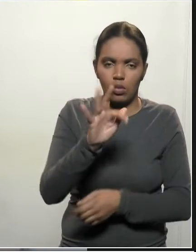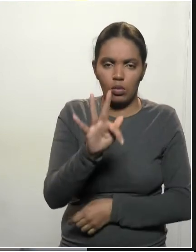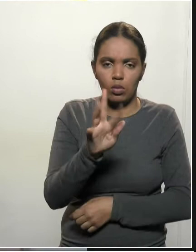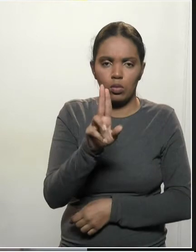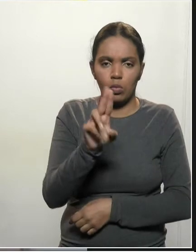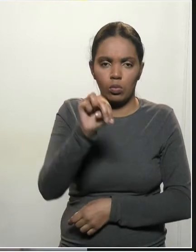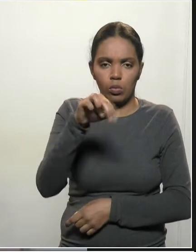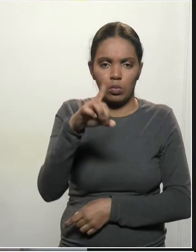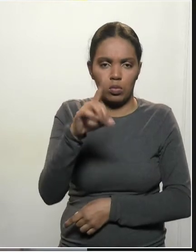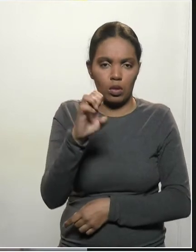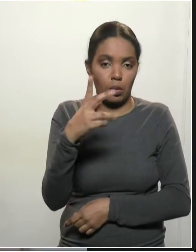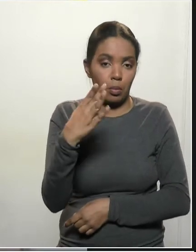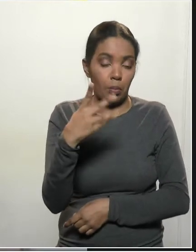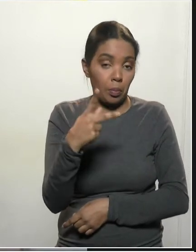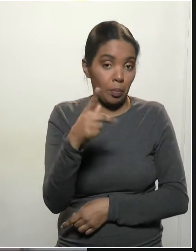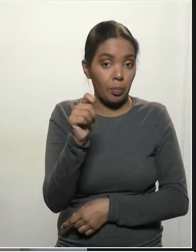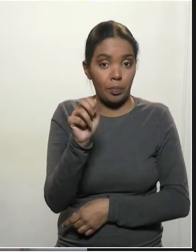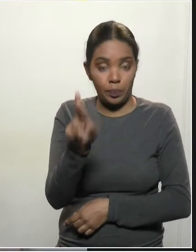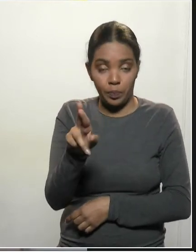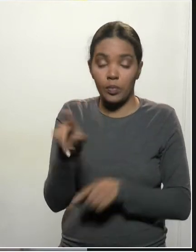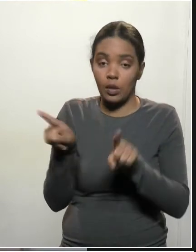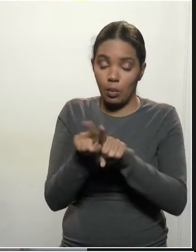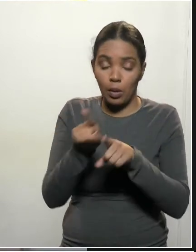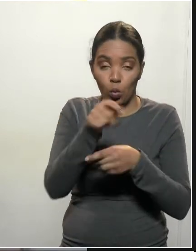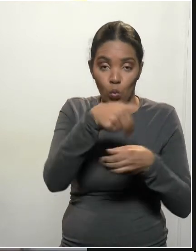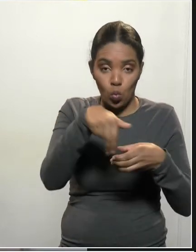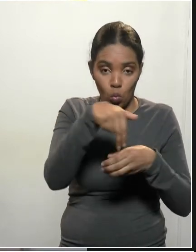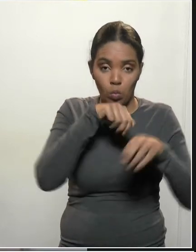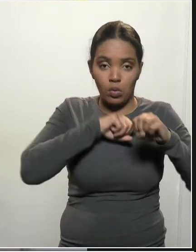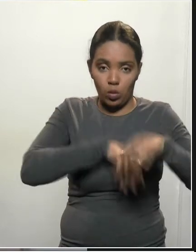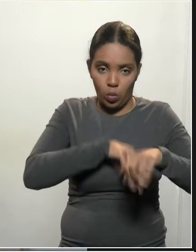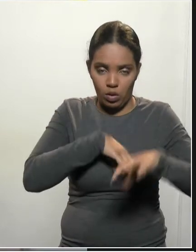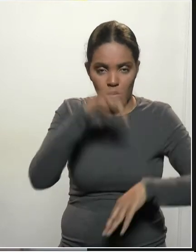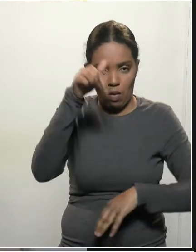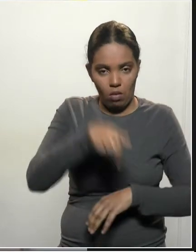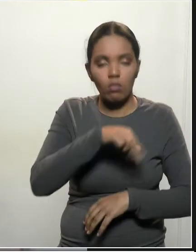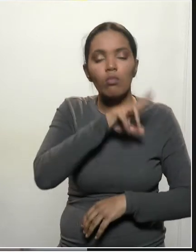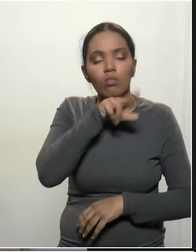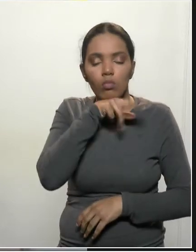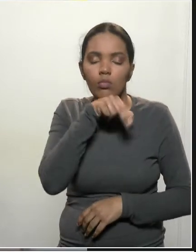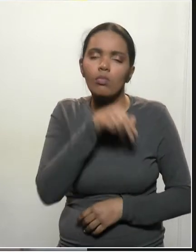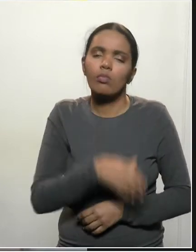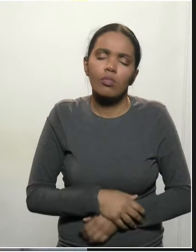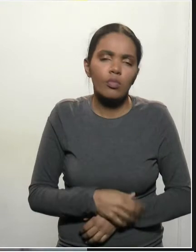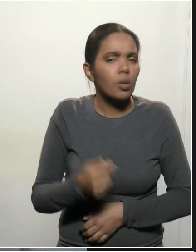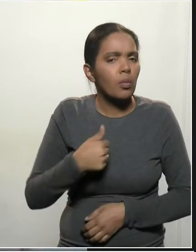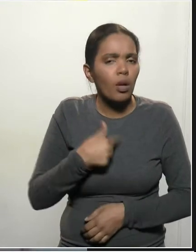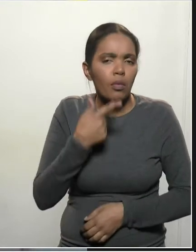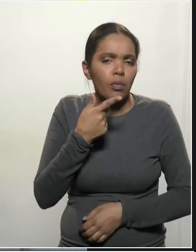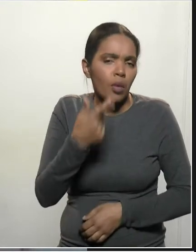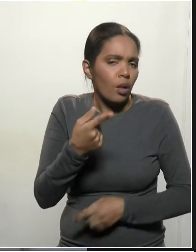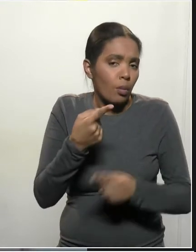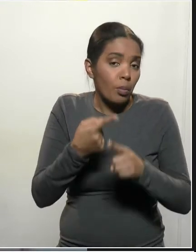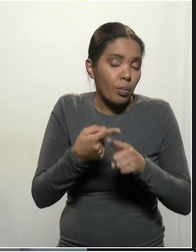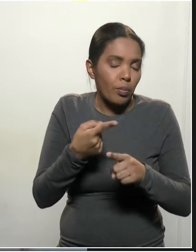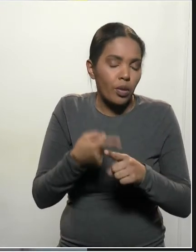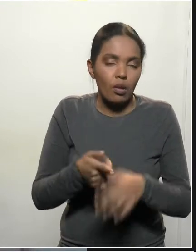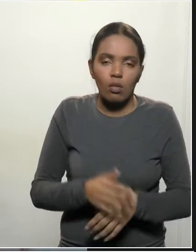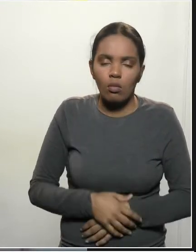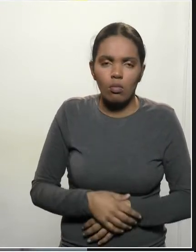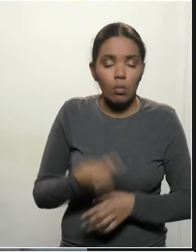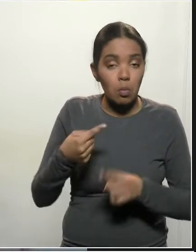a nossa diretora do Núcleo de Educação aqui de Cascavel. Mas eu quero fazer esse registro, senhor presidente, pela